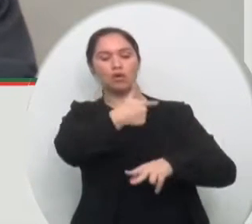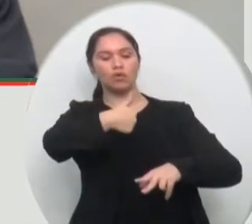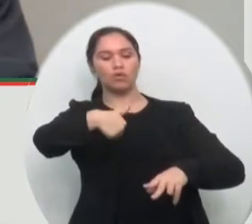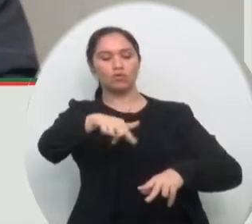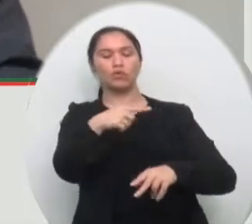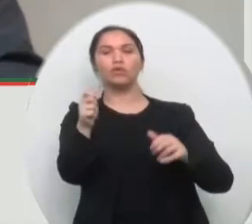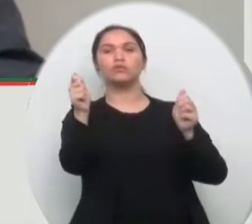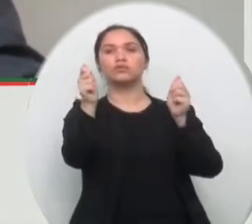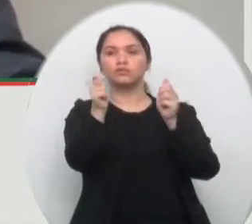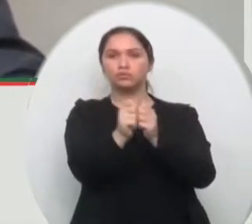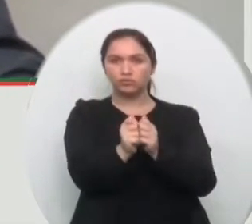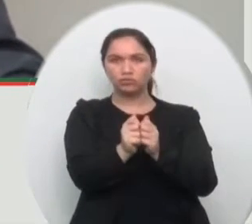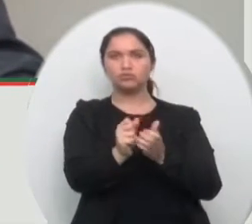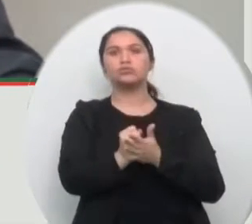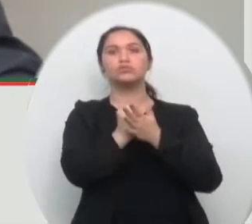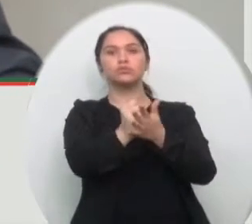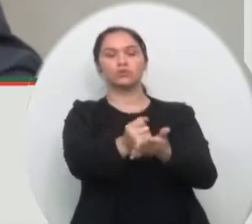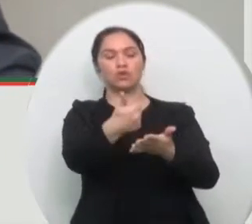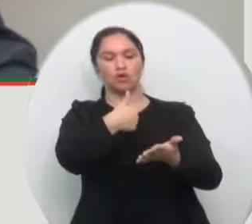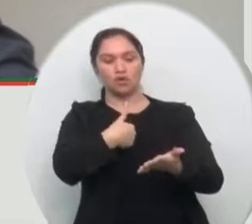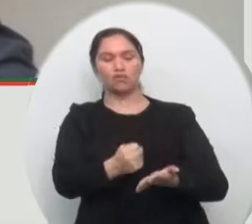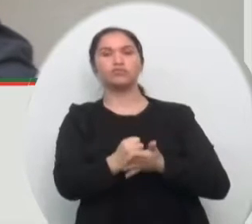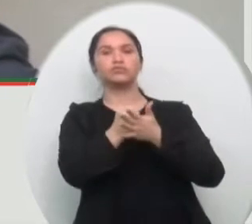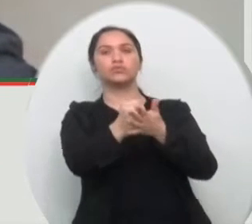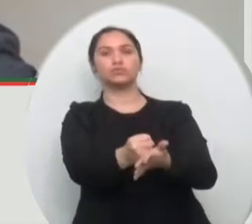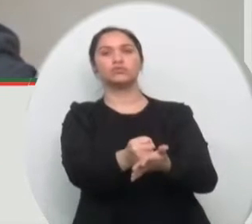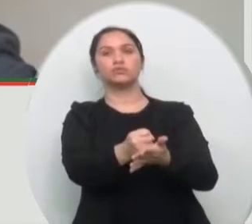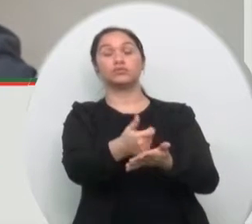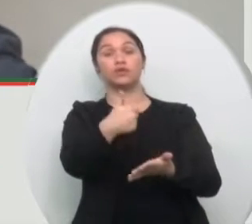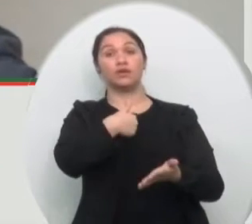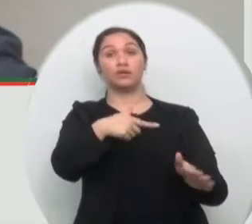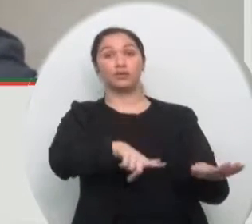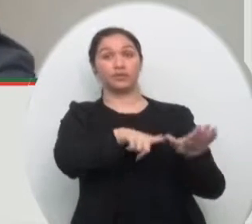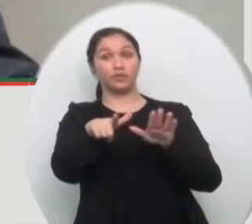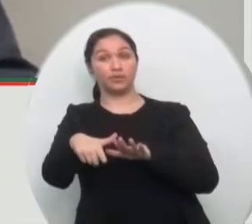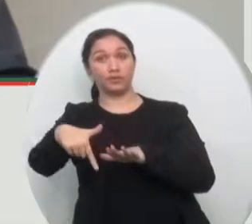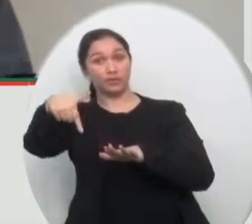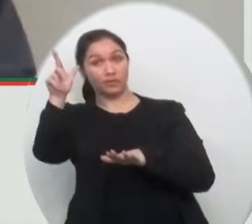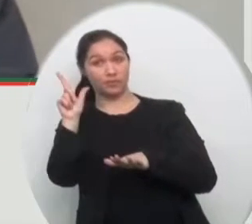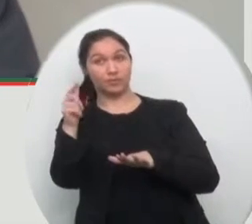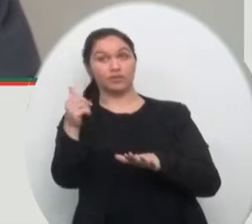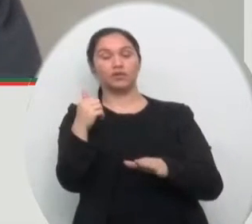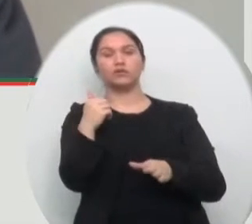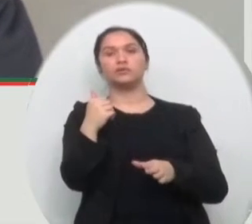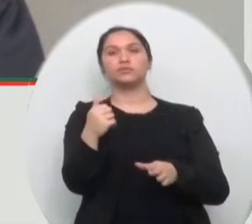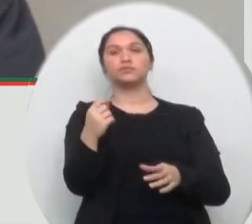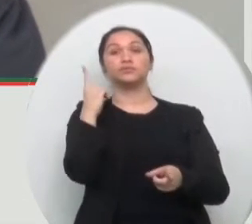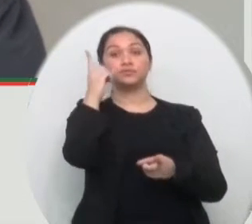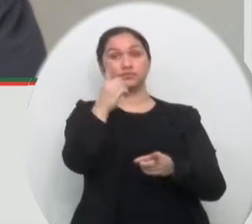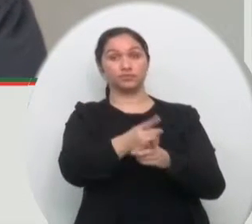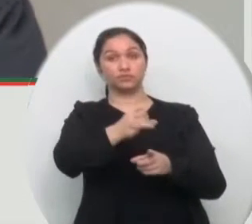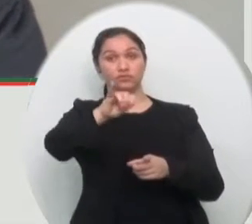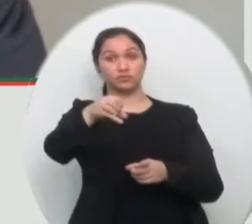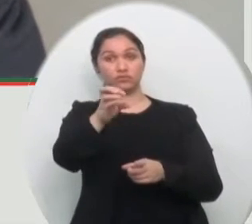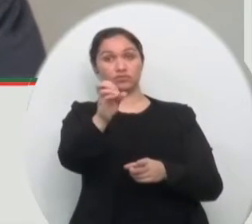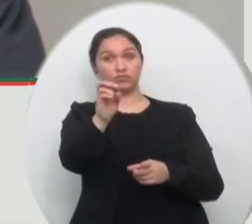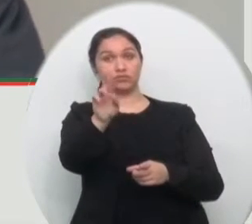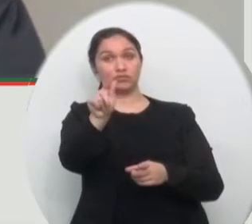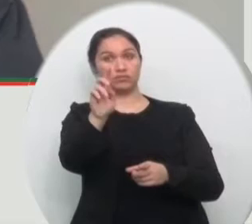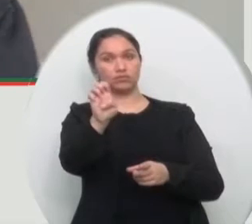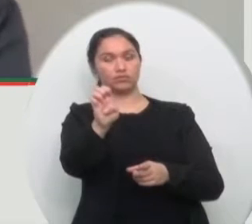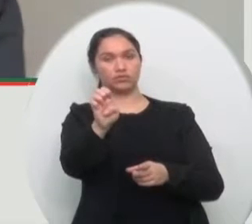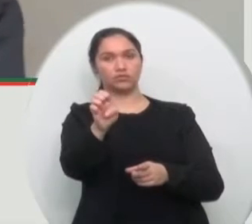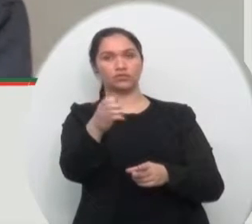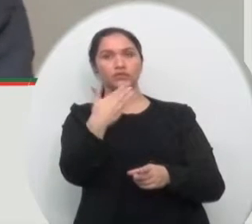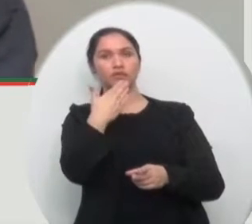esse vereador. Semana passada eu encontrei o Jorge na estrada, ainda acabei. Ele me cobrou da rodovia Jorge Lacerda. E às vezes a